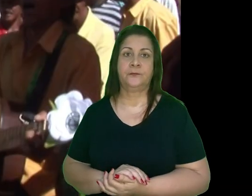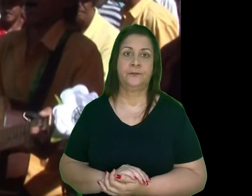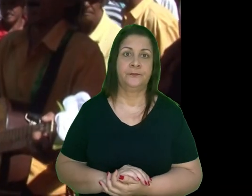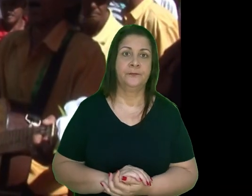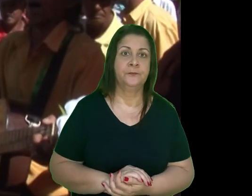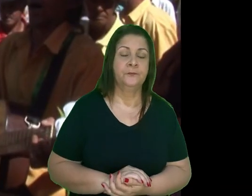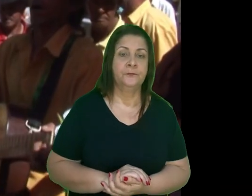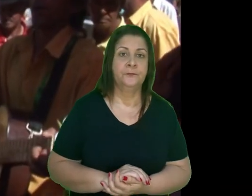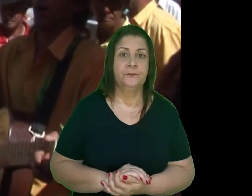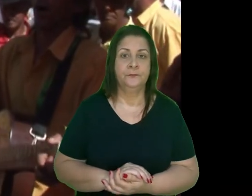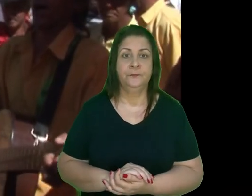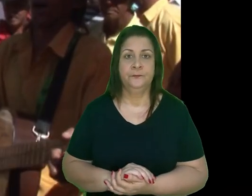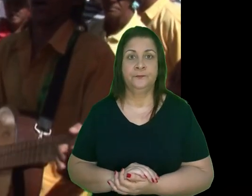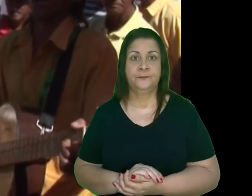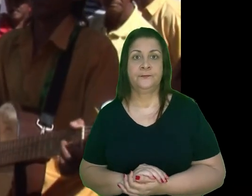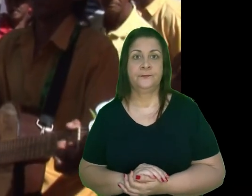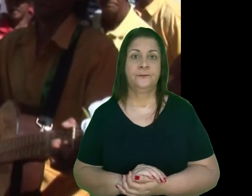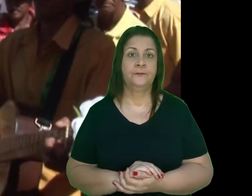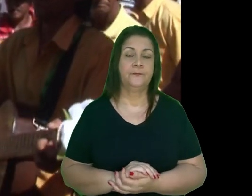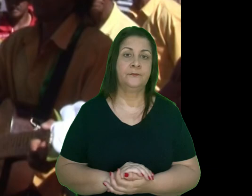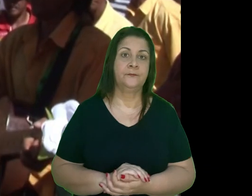terceiro arco.